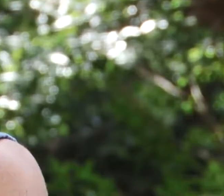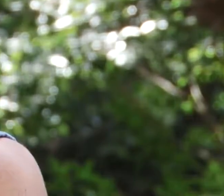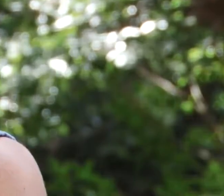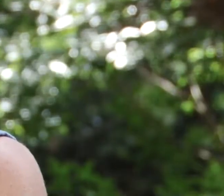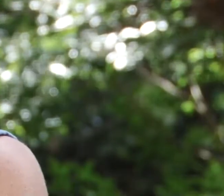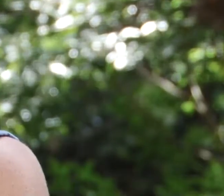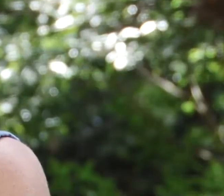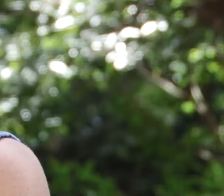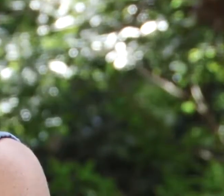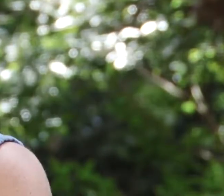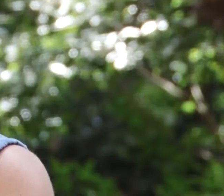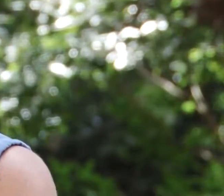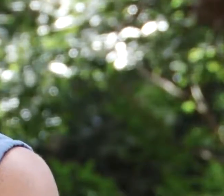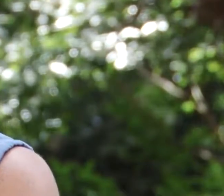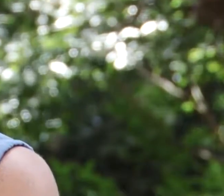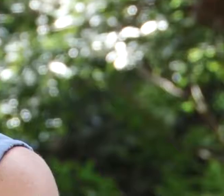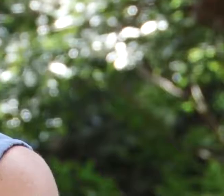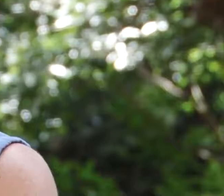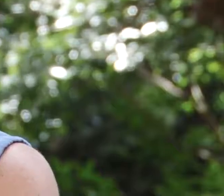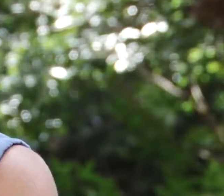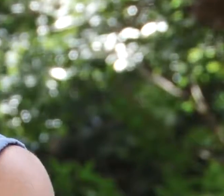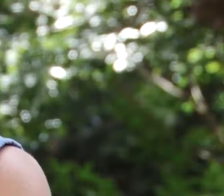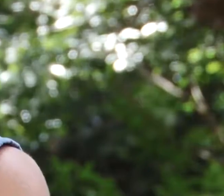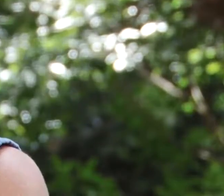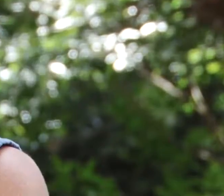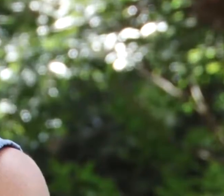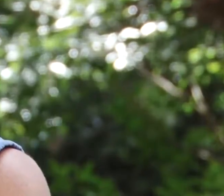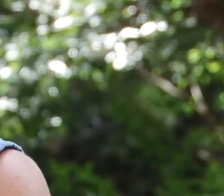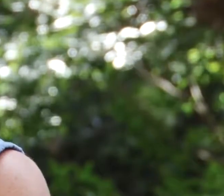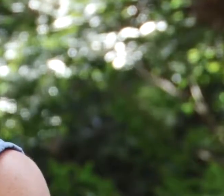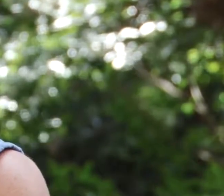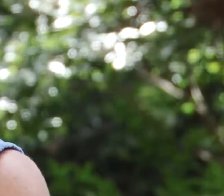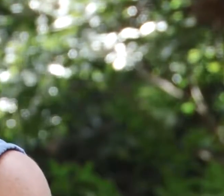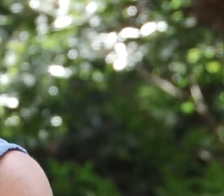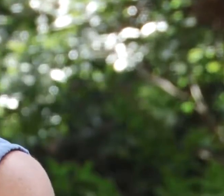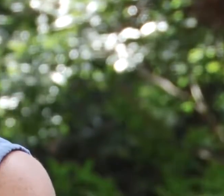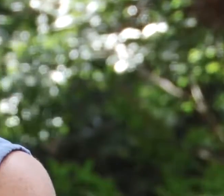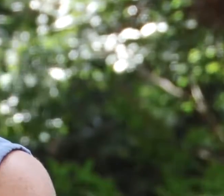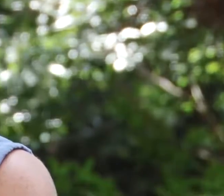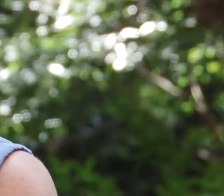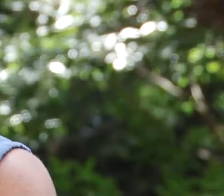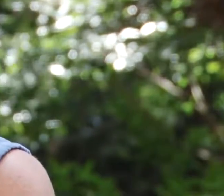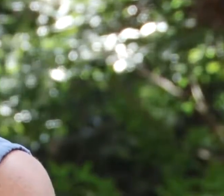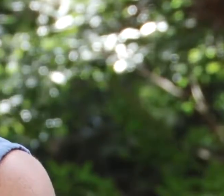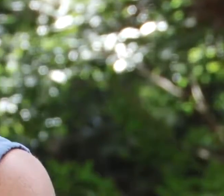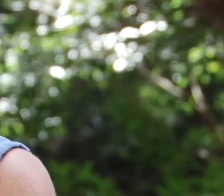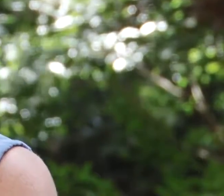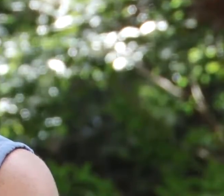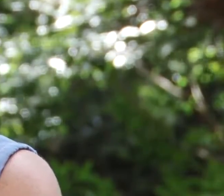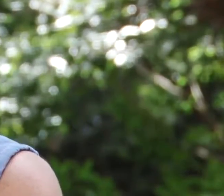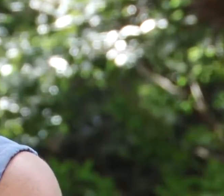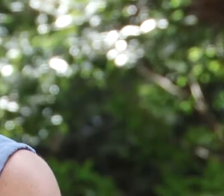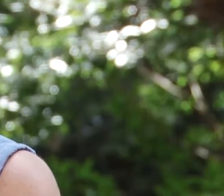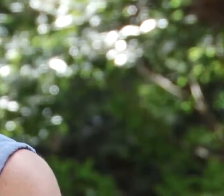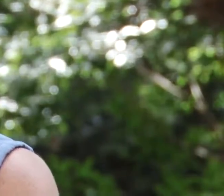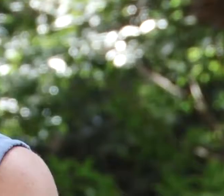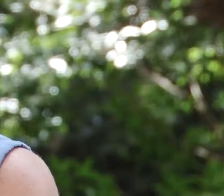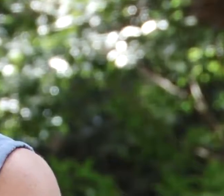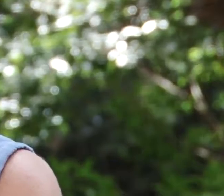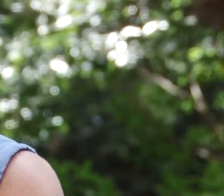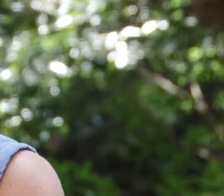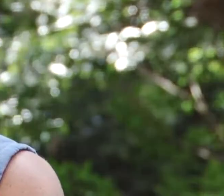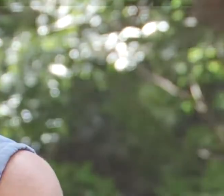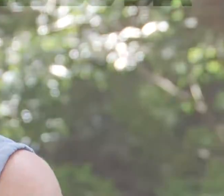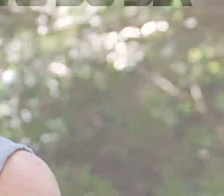requerimento de autoria do vereador Adilode Domênico, que solicita explicações a respeito da Codeca. Veja todos